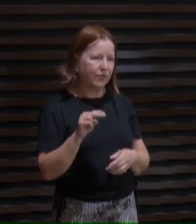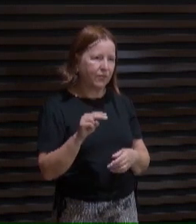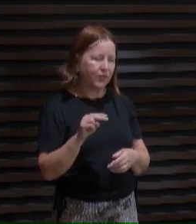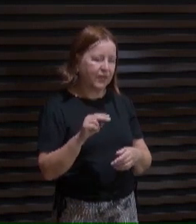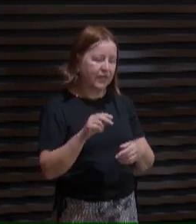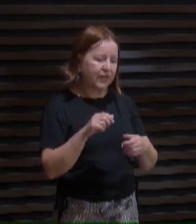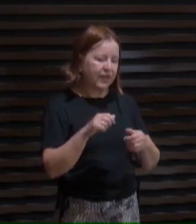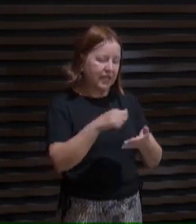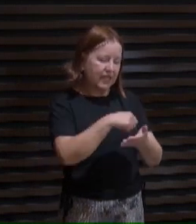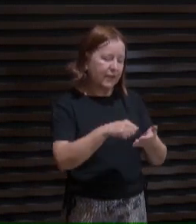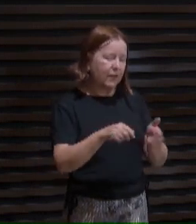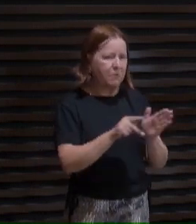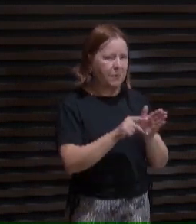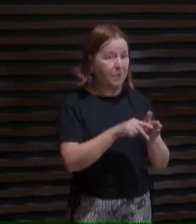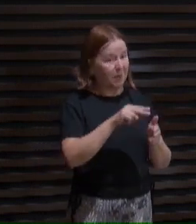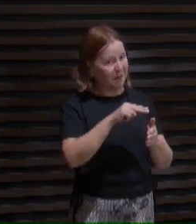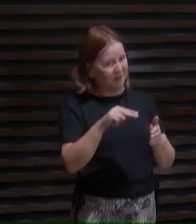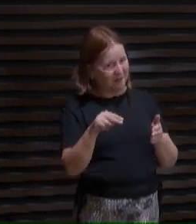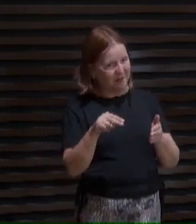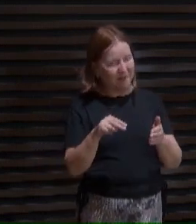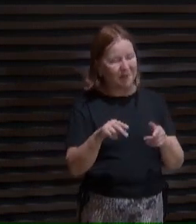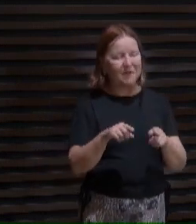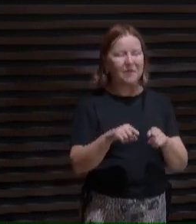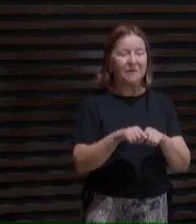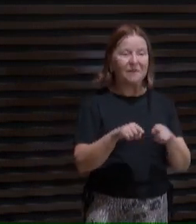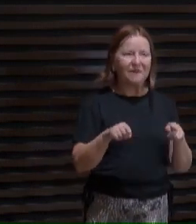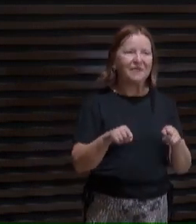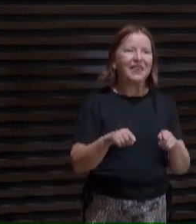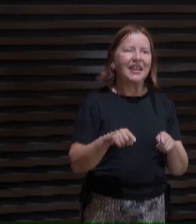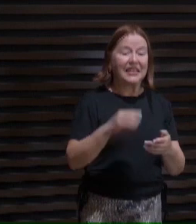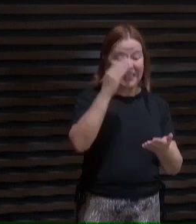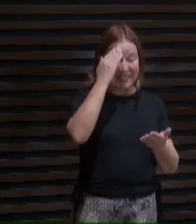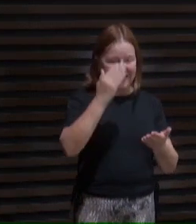ele se considera como um amado de Deus.